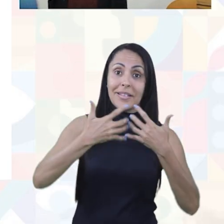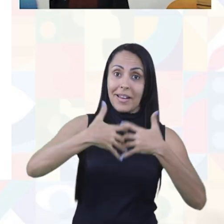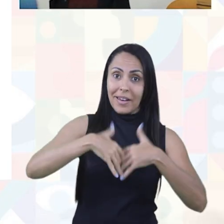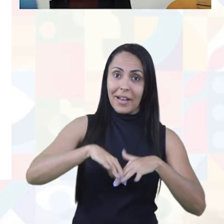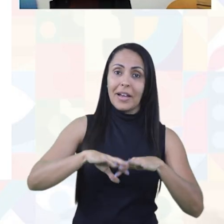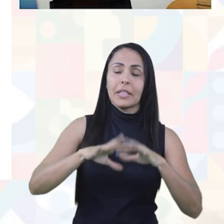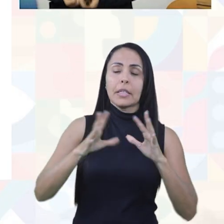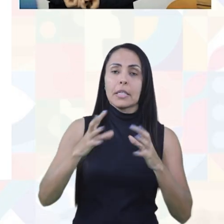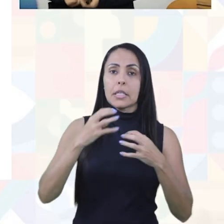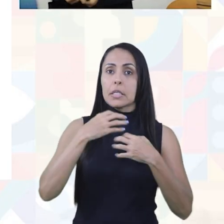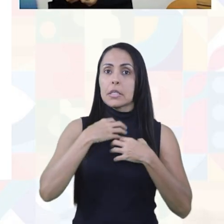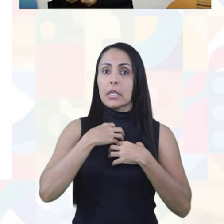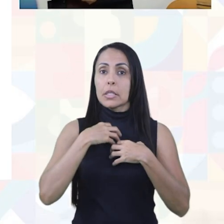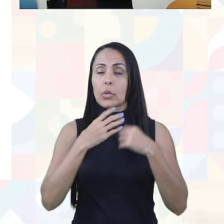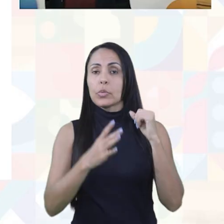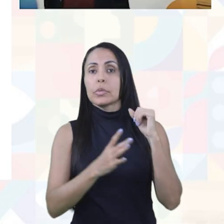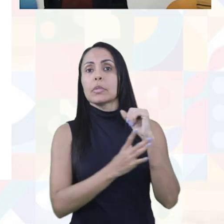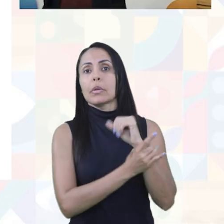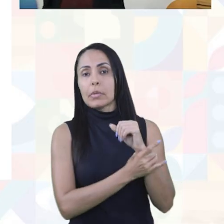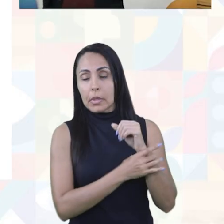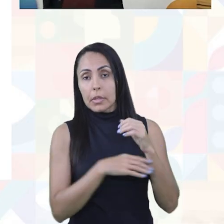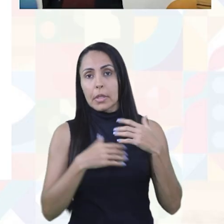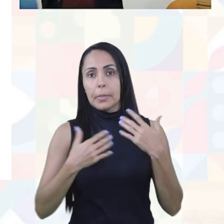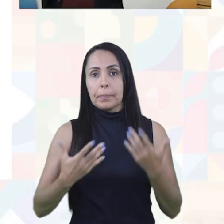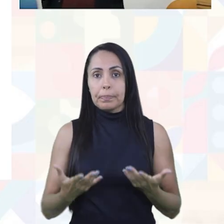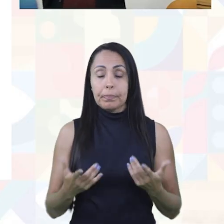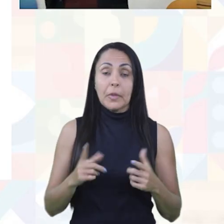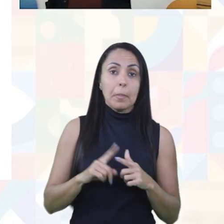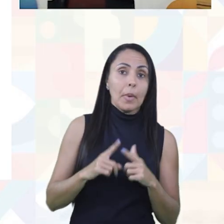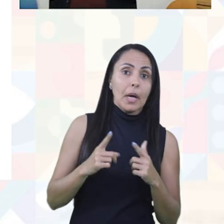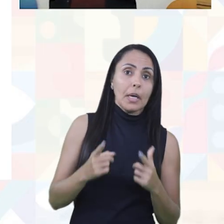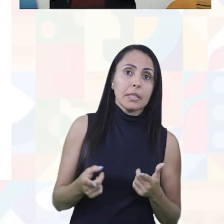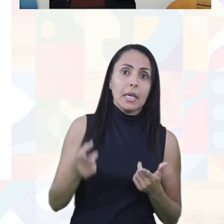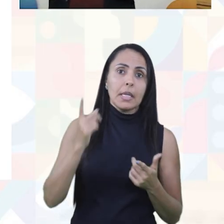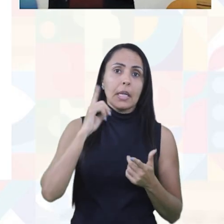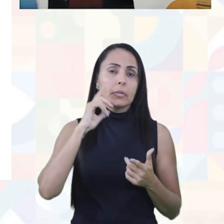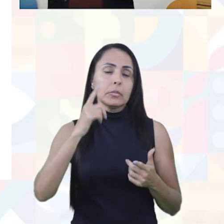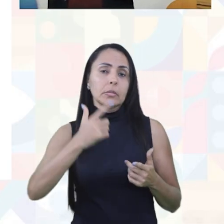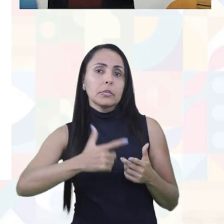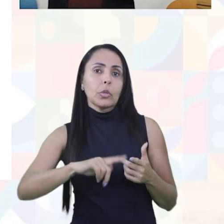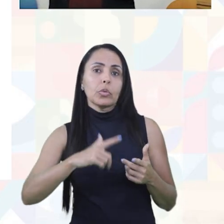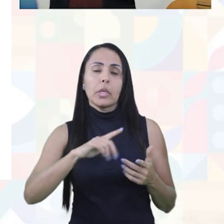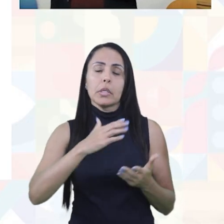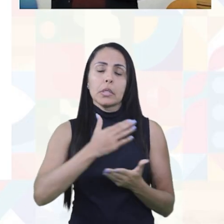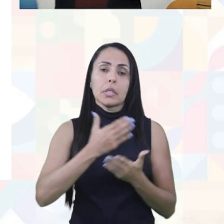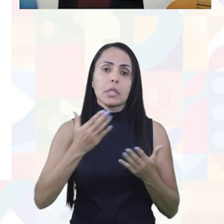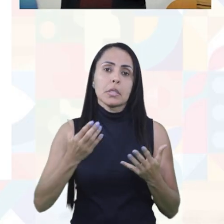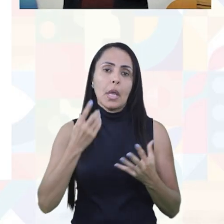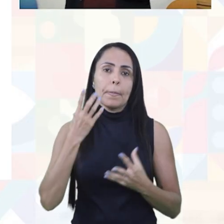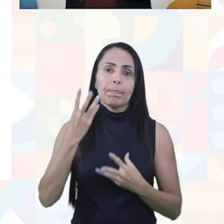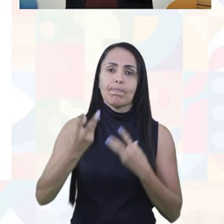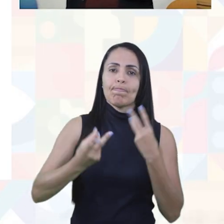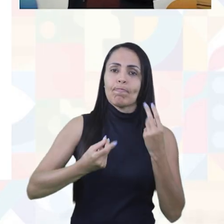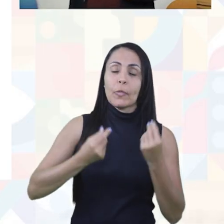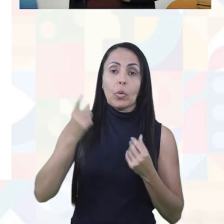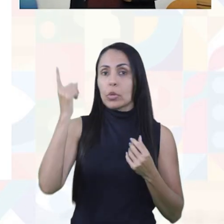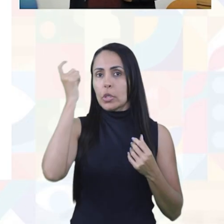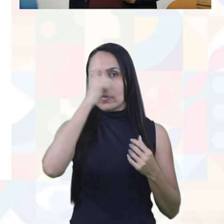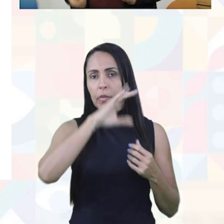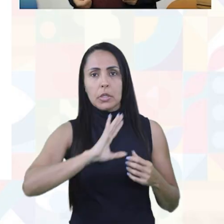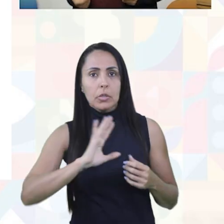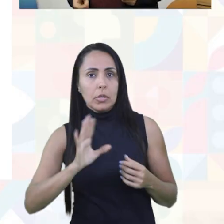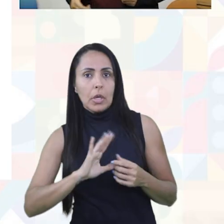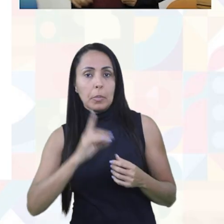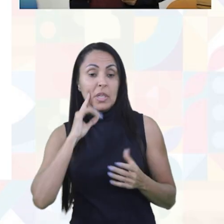essa sensação de segurança, mas essa sensação, ela não tem que ser algo fictício, não, ela tem que